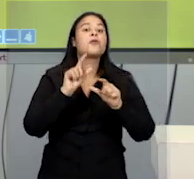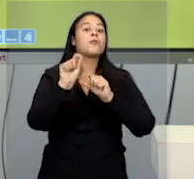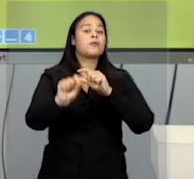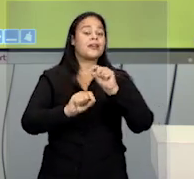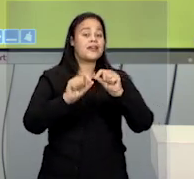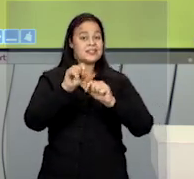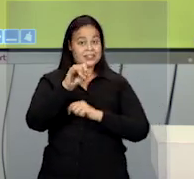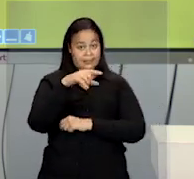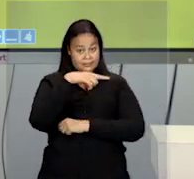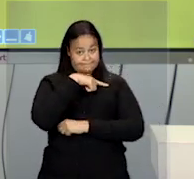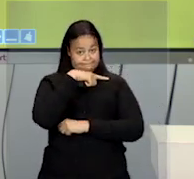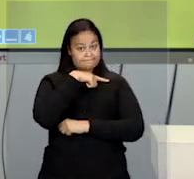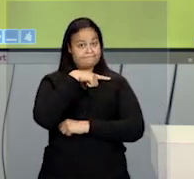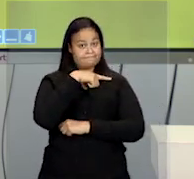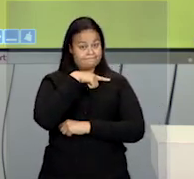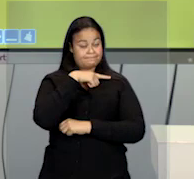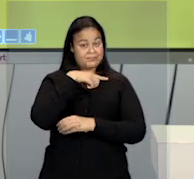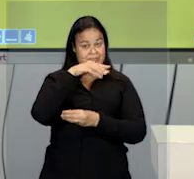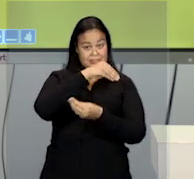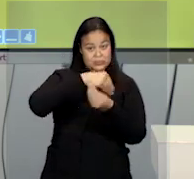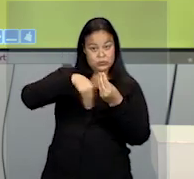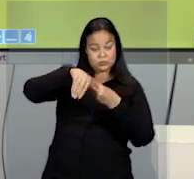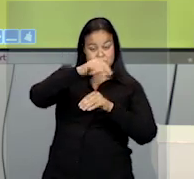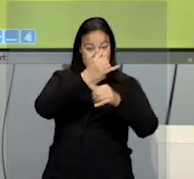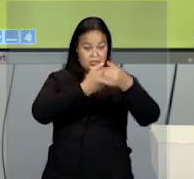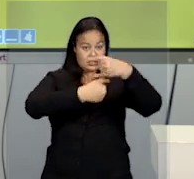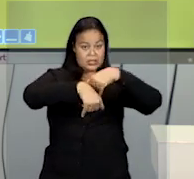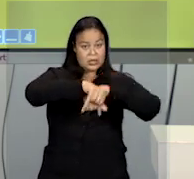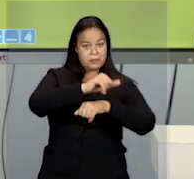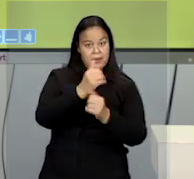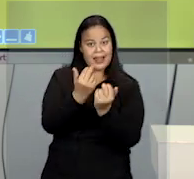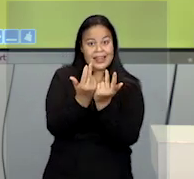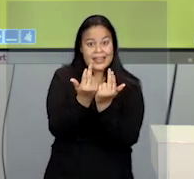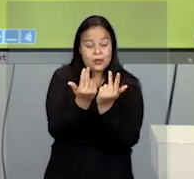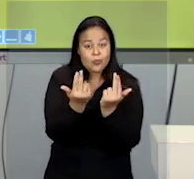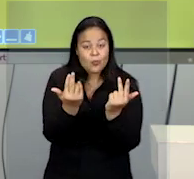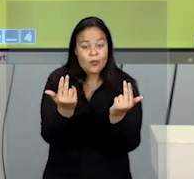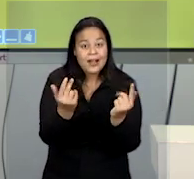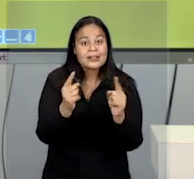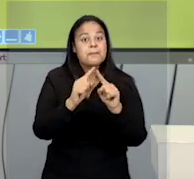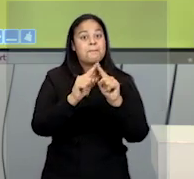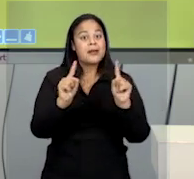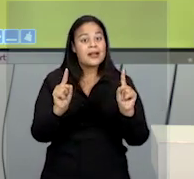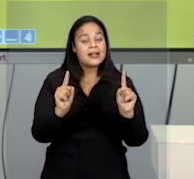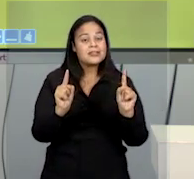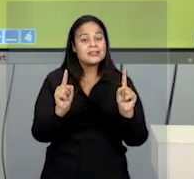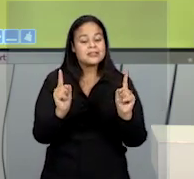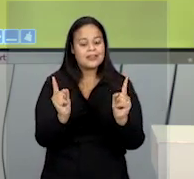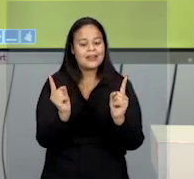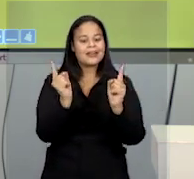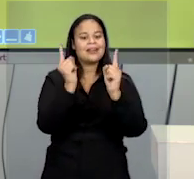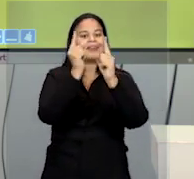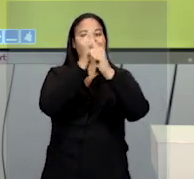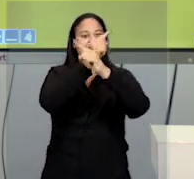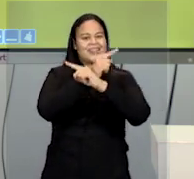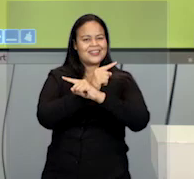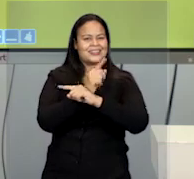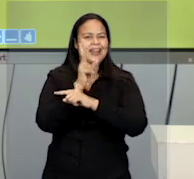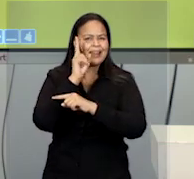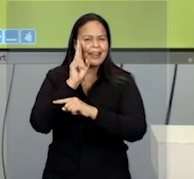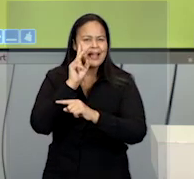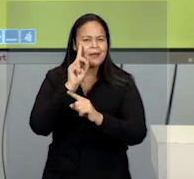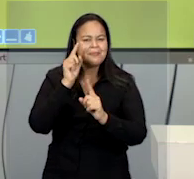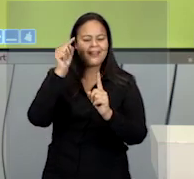tiver substâncias iguais de lados opostos da seta da reação, eu